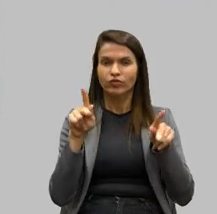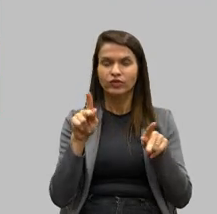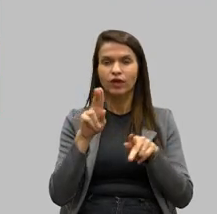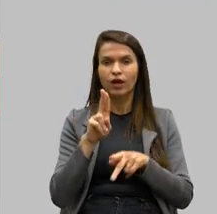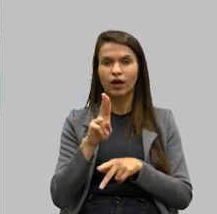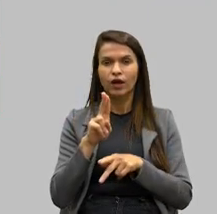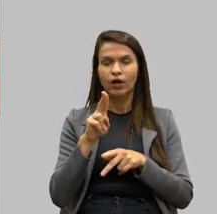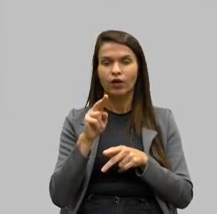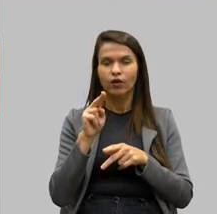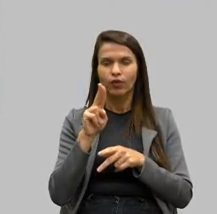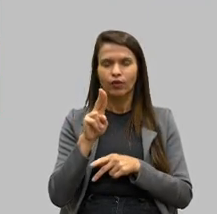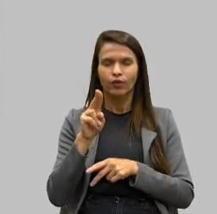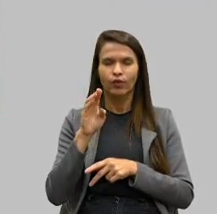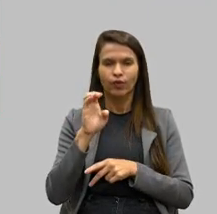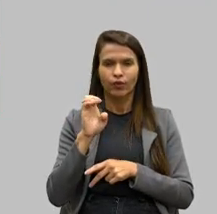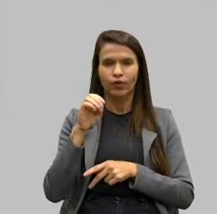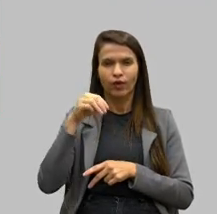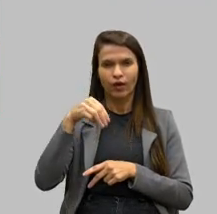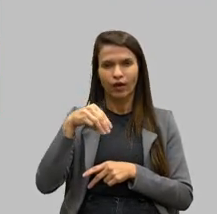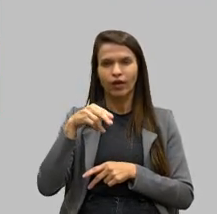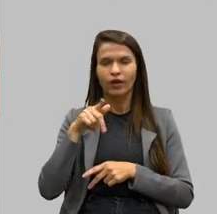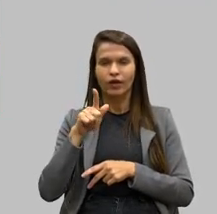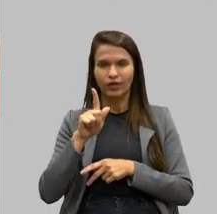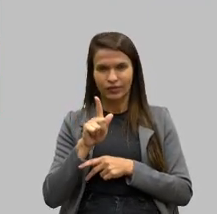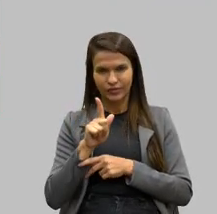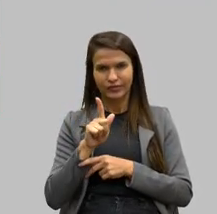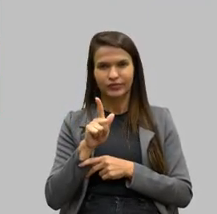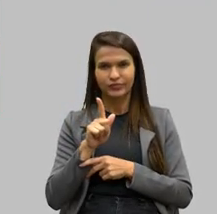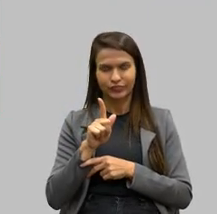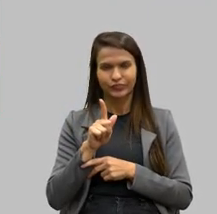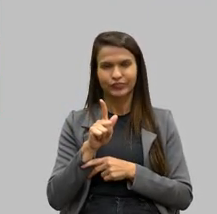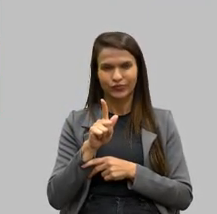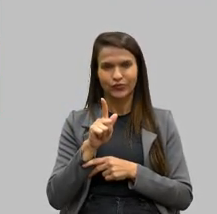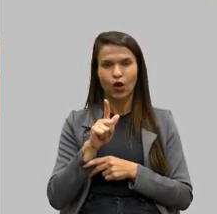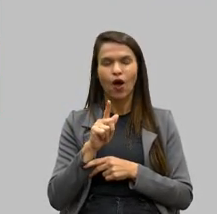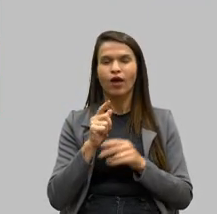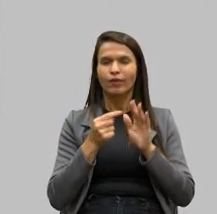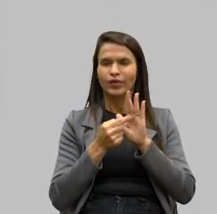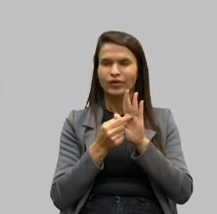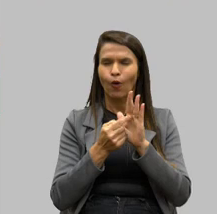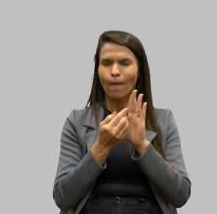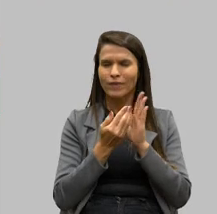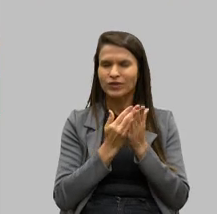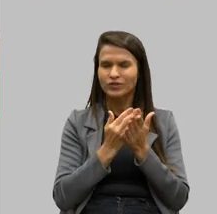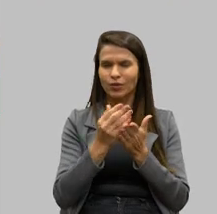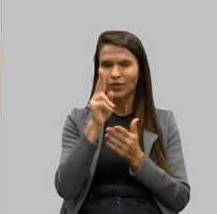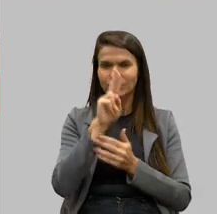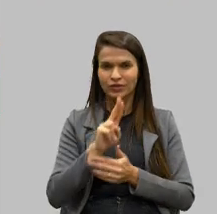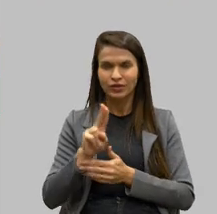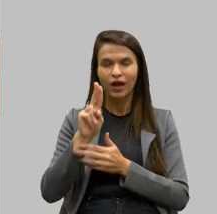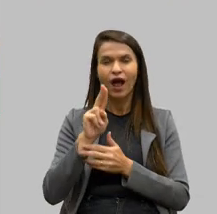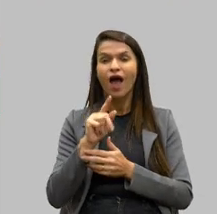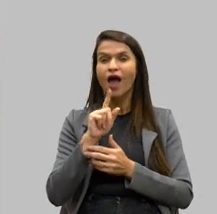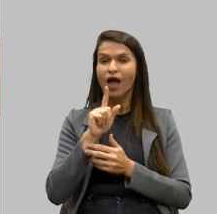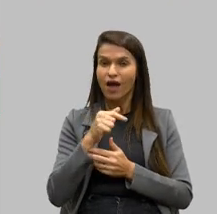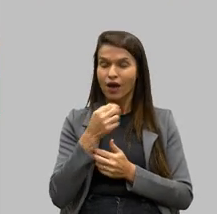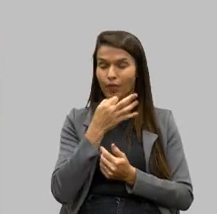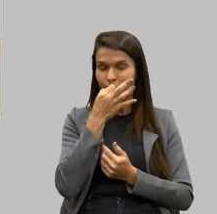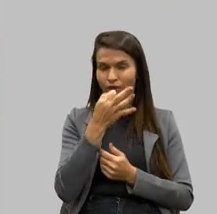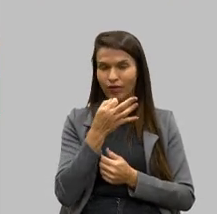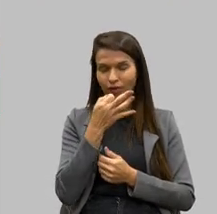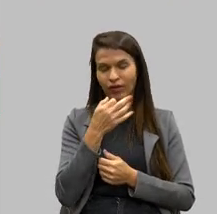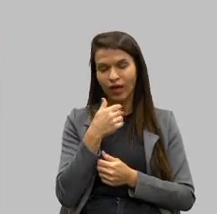A sua apresentação começou pelas universidades, e essa era uma crítica que eu